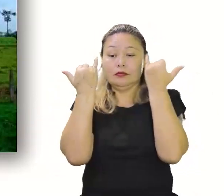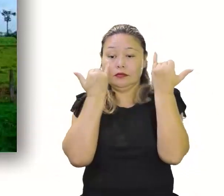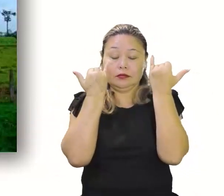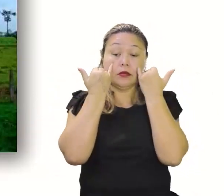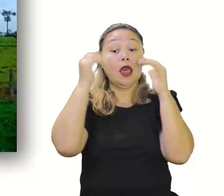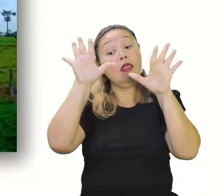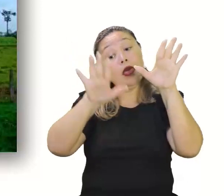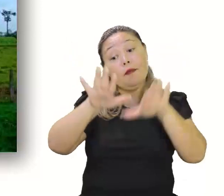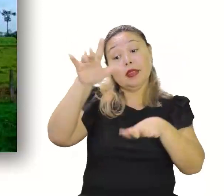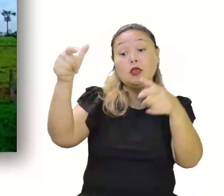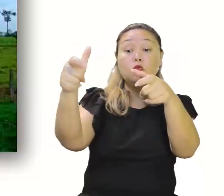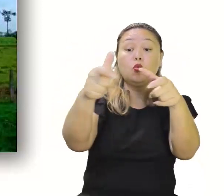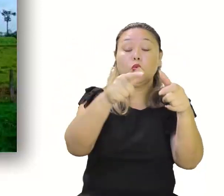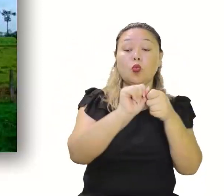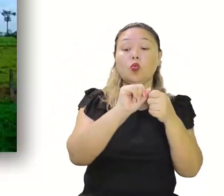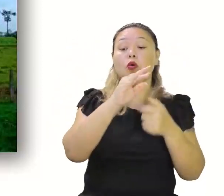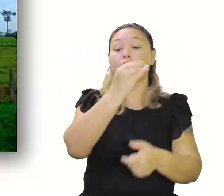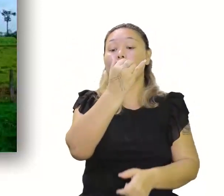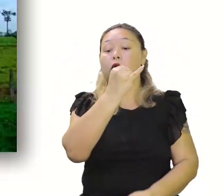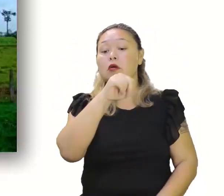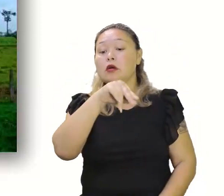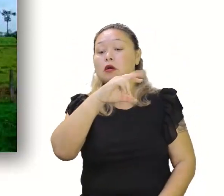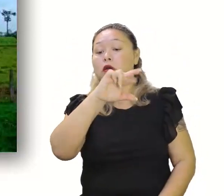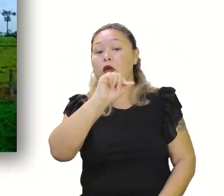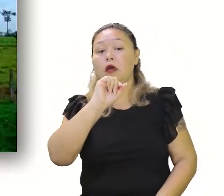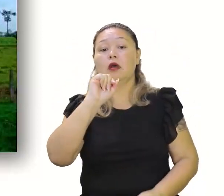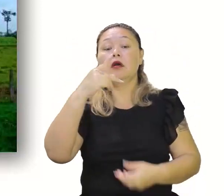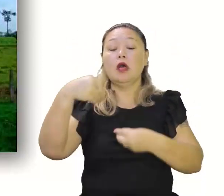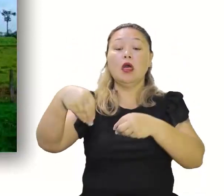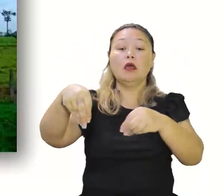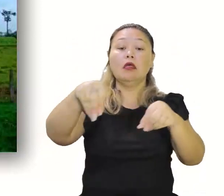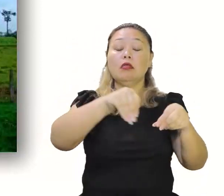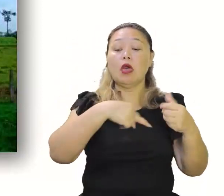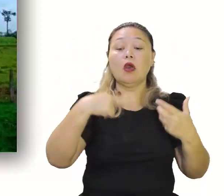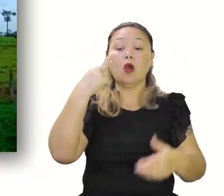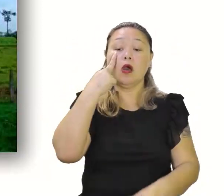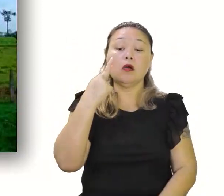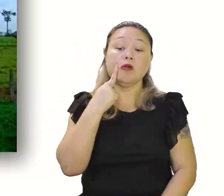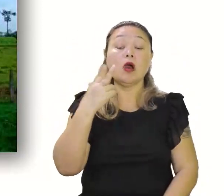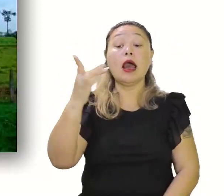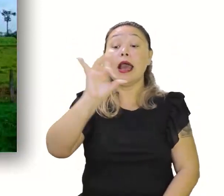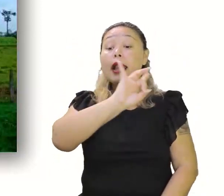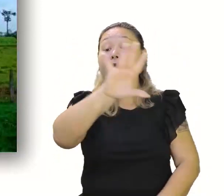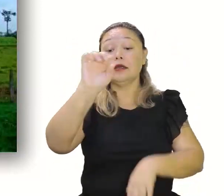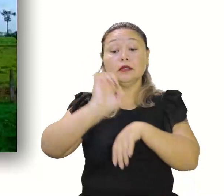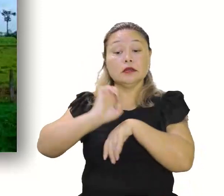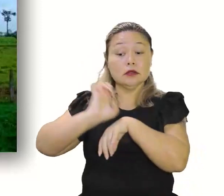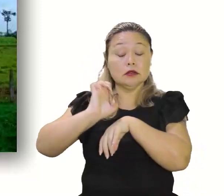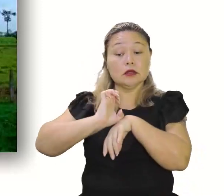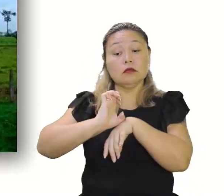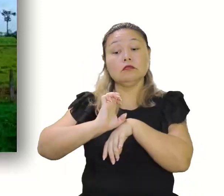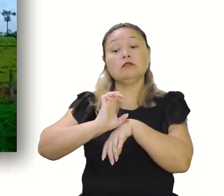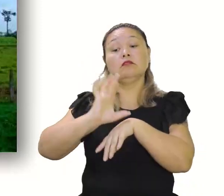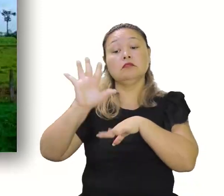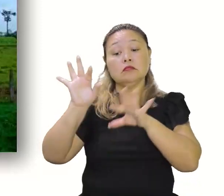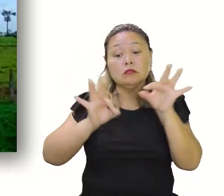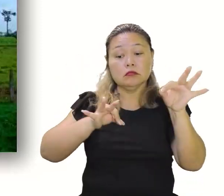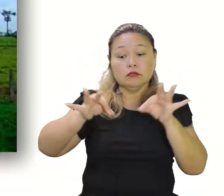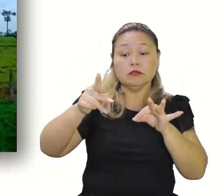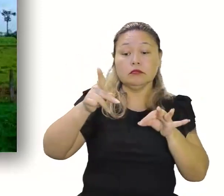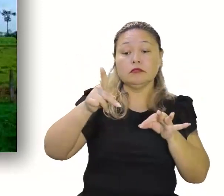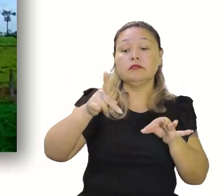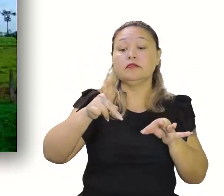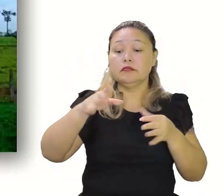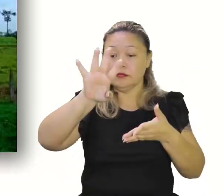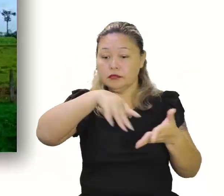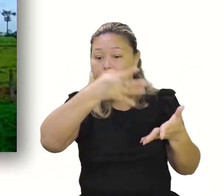lugar. Olha aí, o INCRA atualizando a planilha de valor das terras em Rondônia. Então, cada estado pode ter uma planilha, né? E ter a